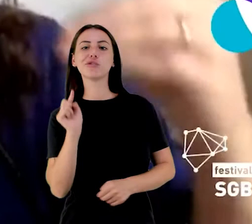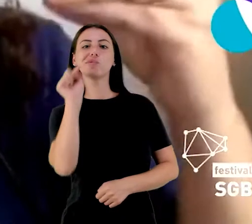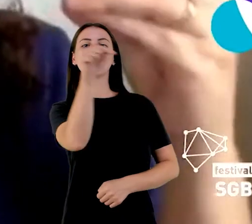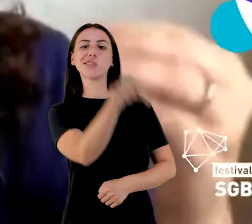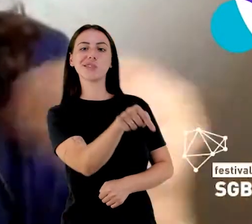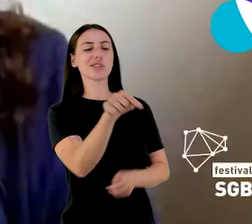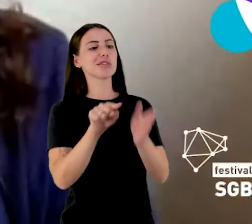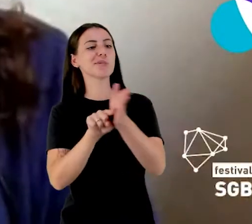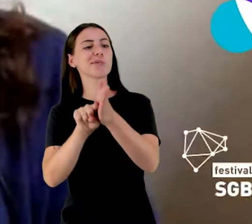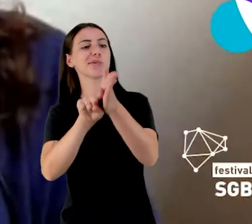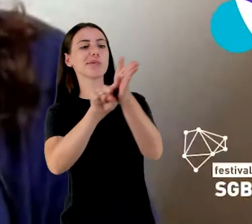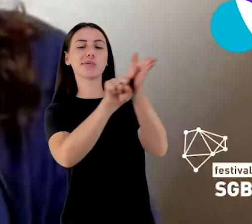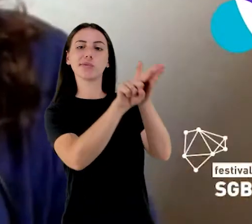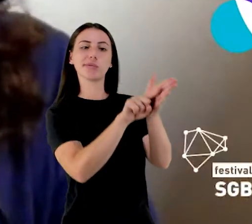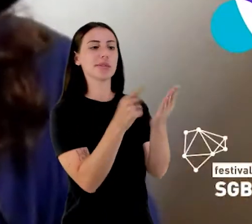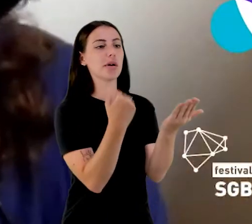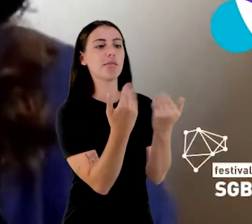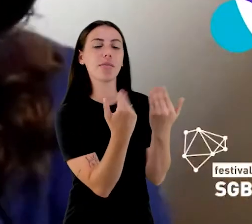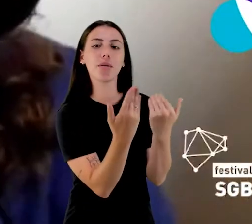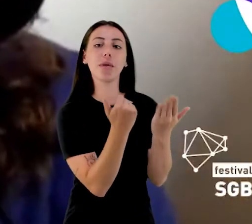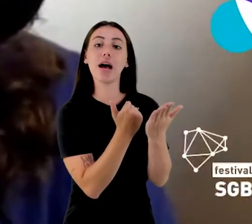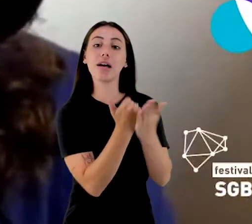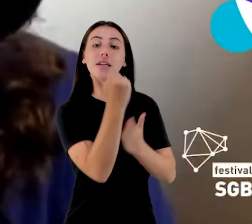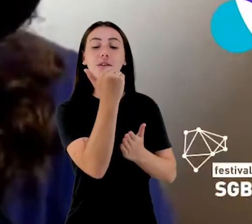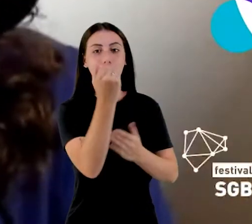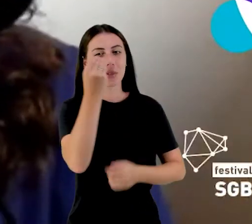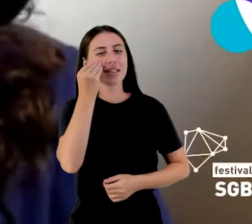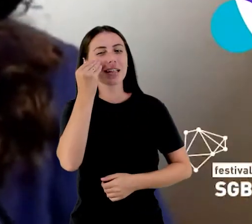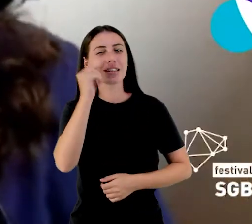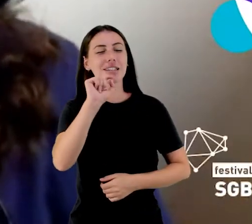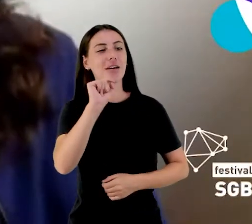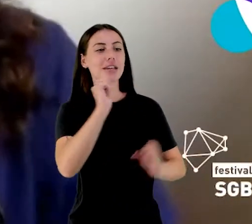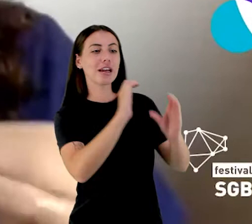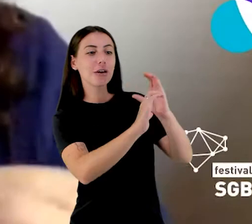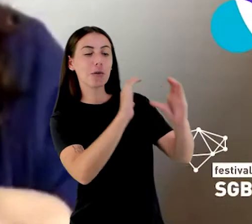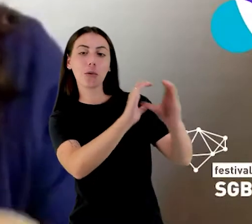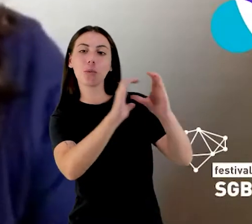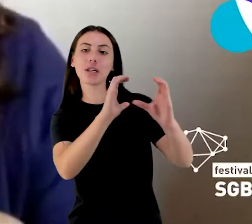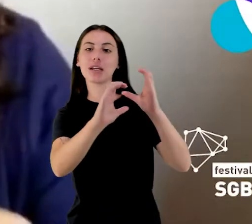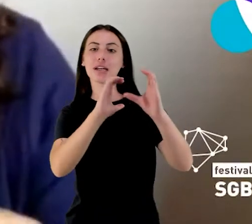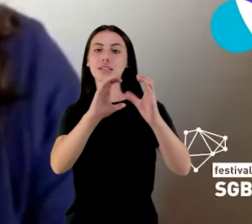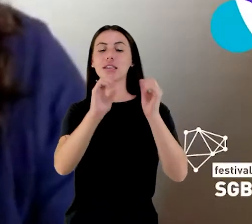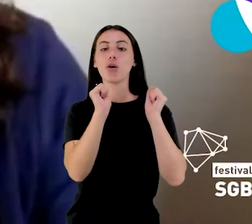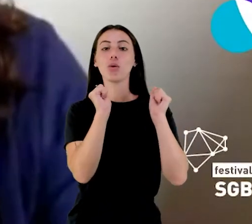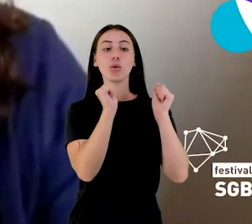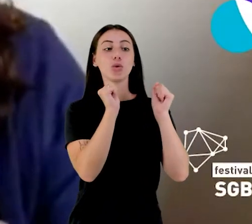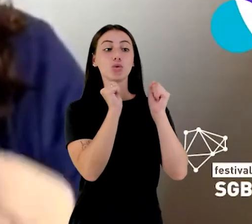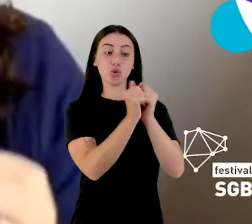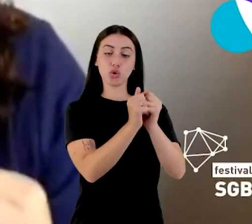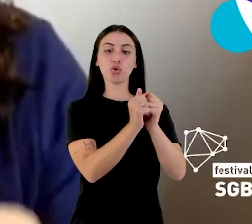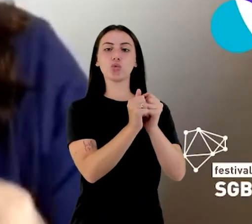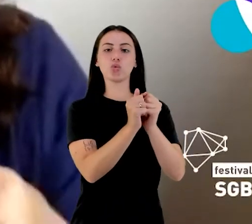acolhedora e próxima como a gente queria. Então, a distribuição de impacto,